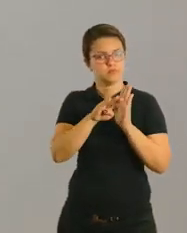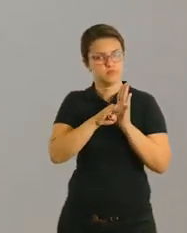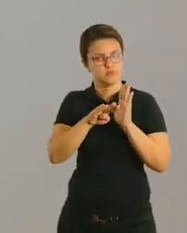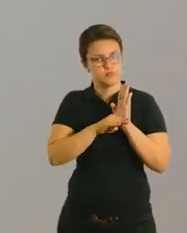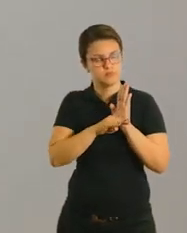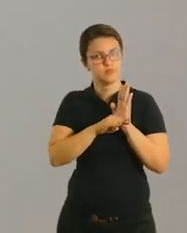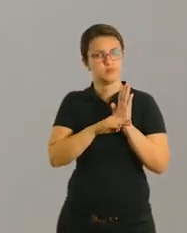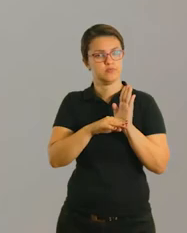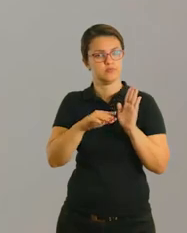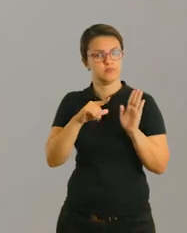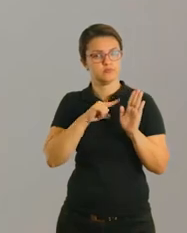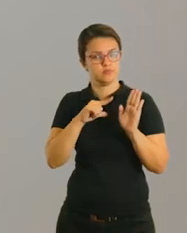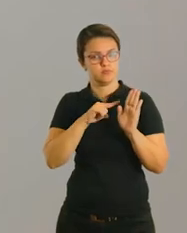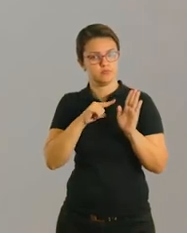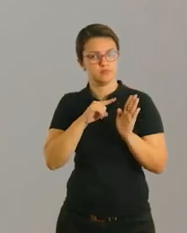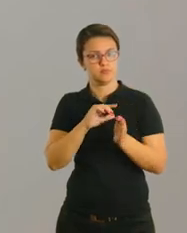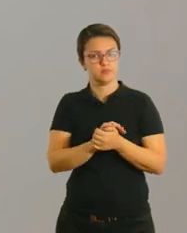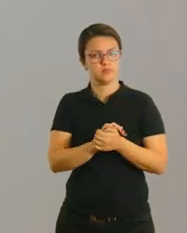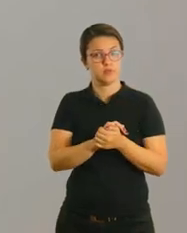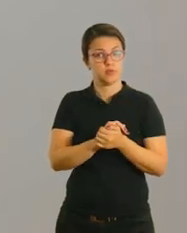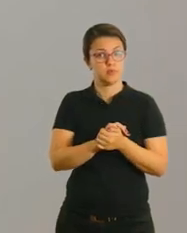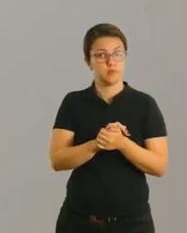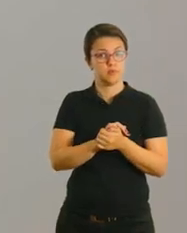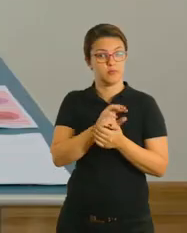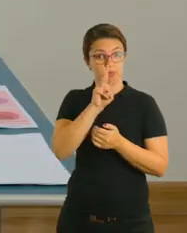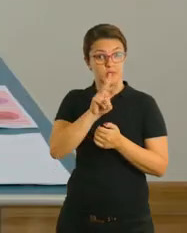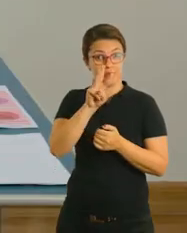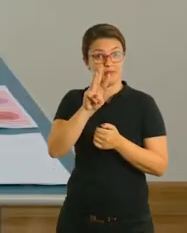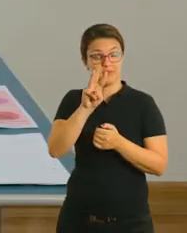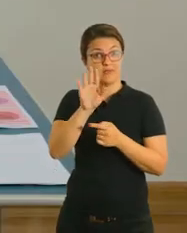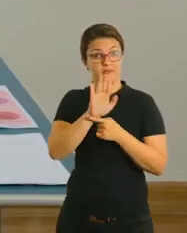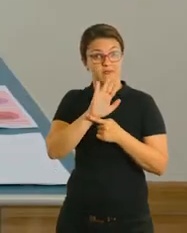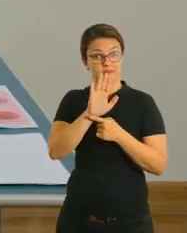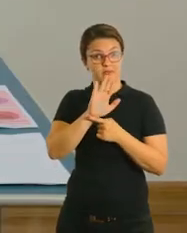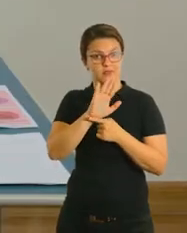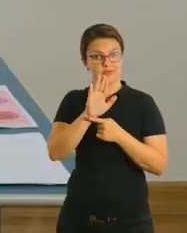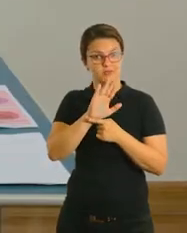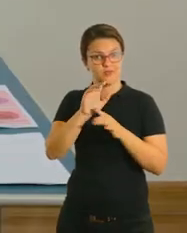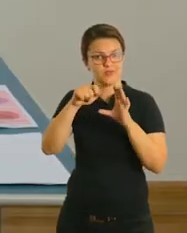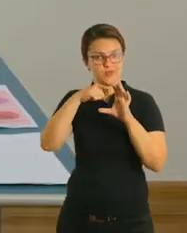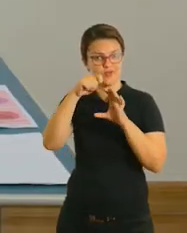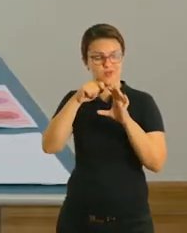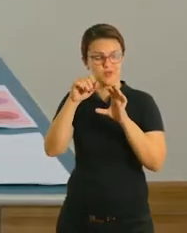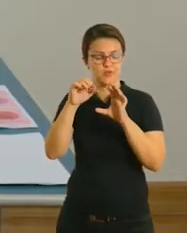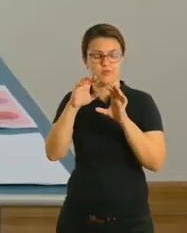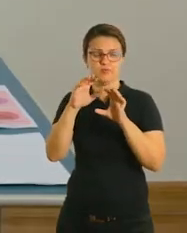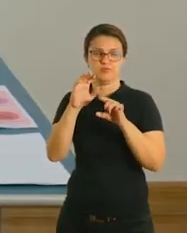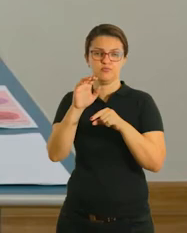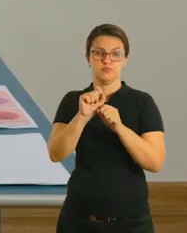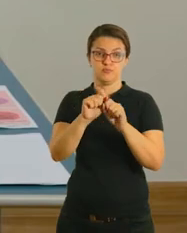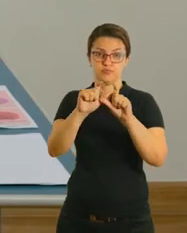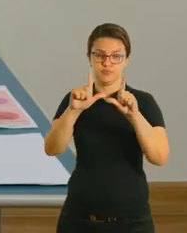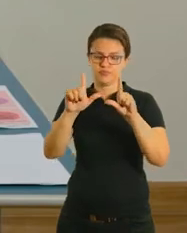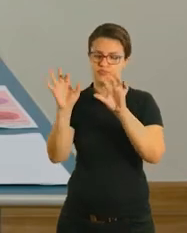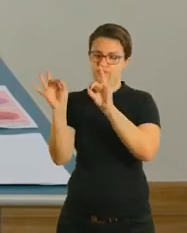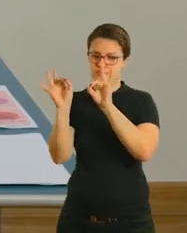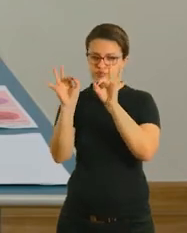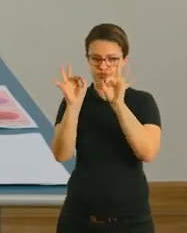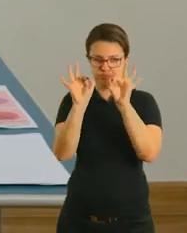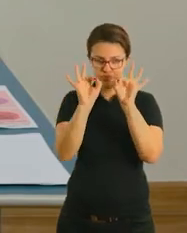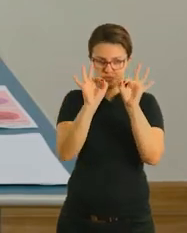vocês para terem acesso a um vídeo. E aí, depois vocês vão registrar no caderno o